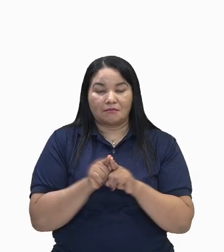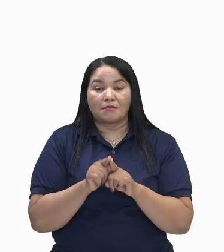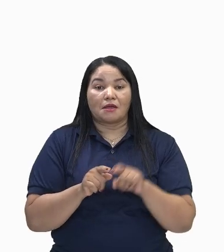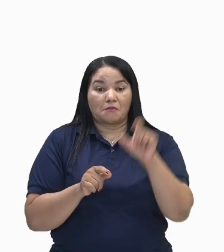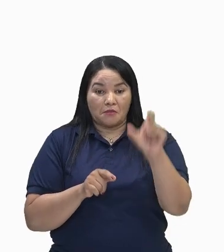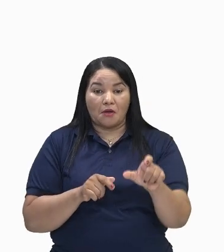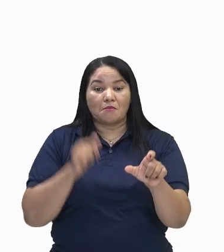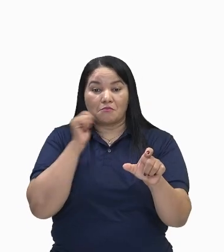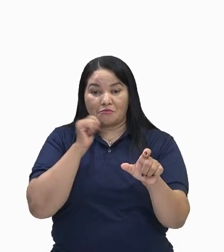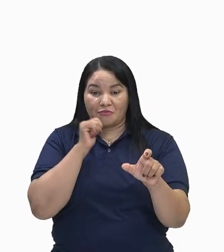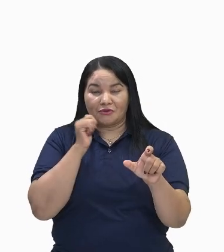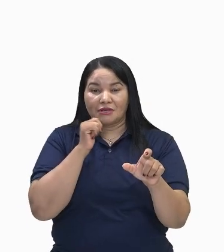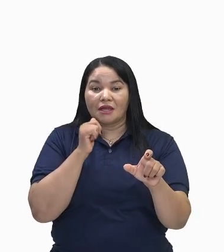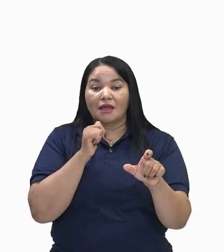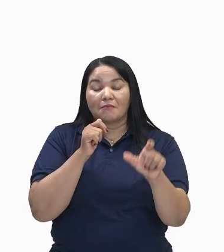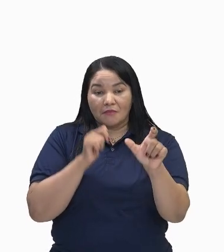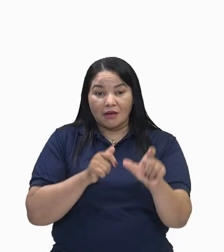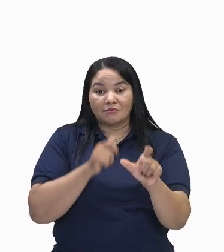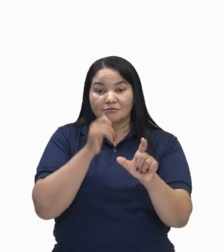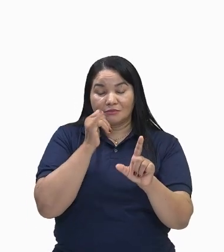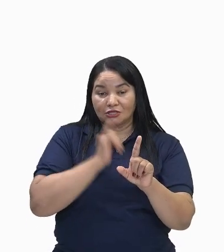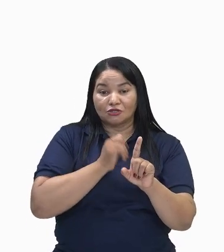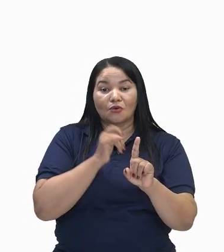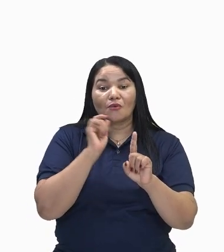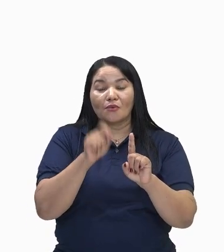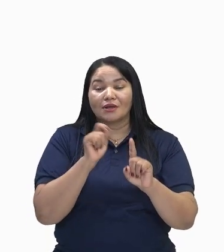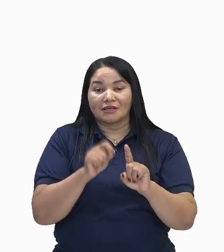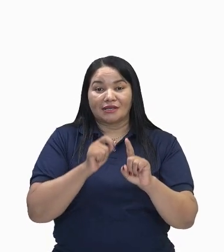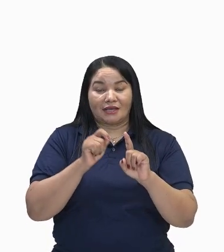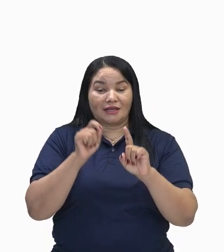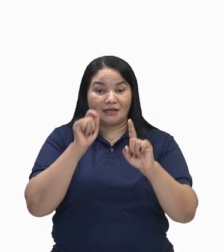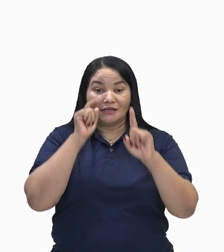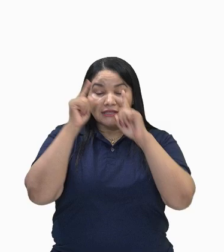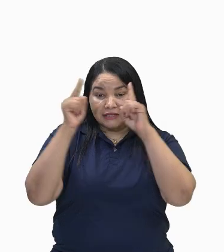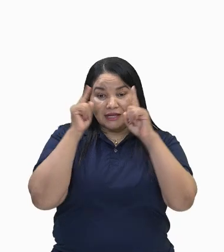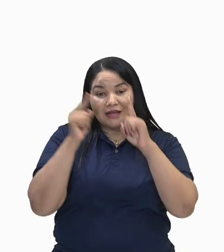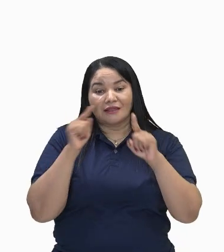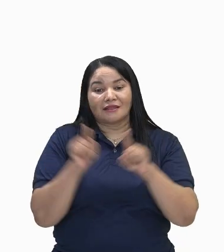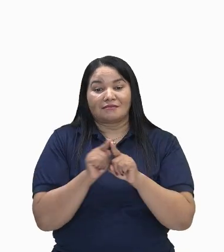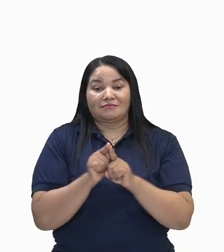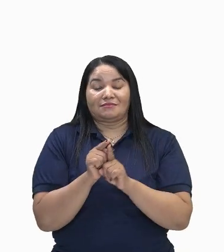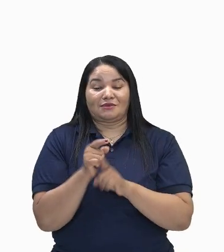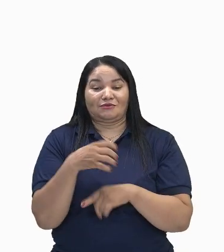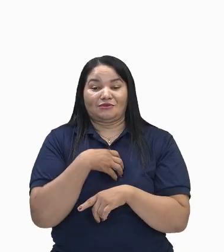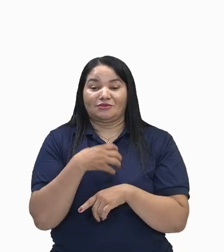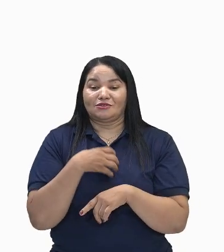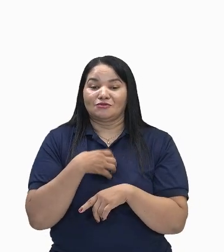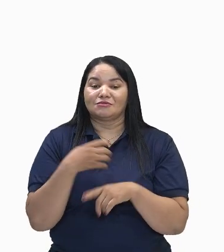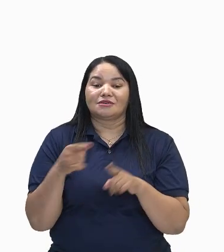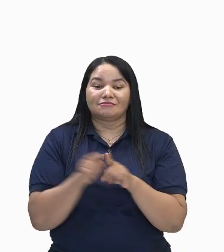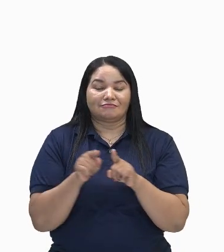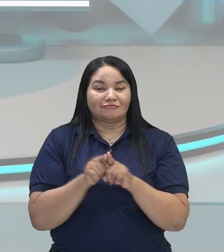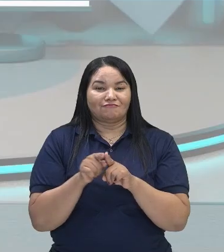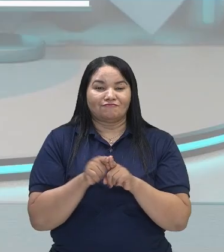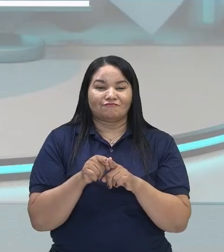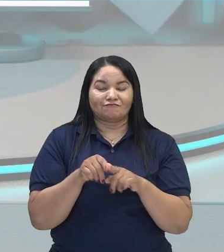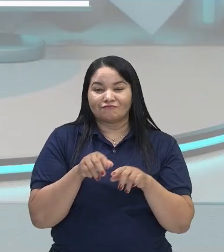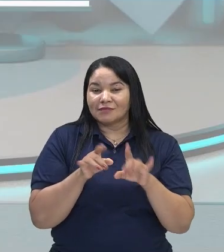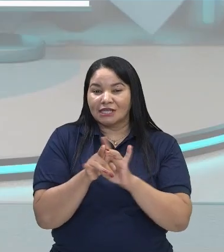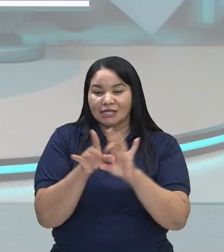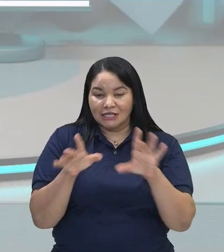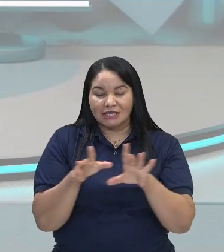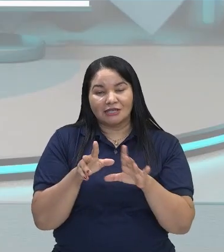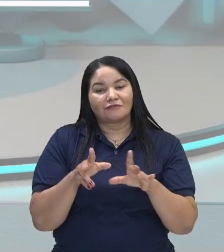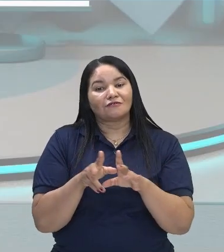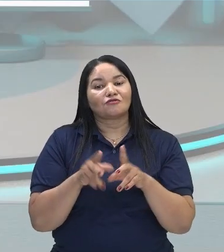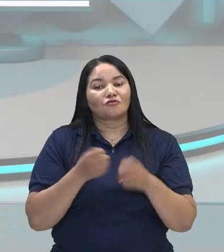personagem idealizada, reforça o tom sentimental e pastoral do poema. Vamos